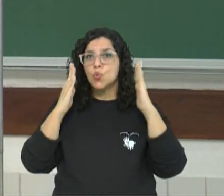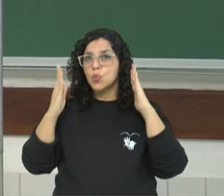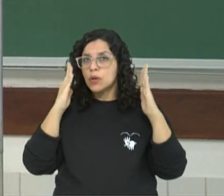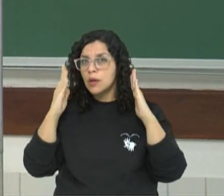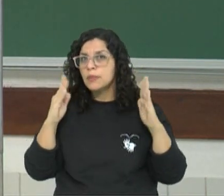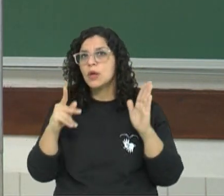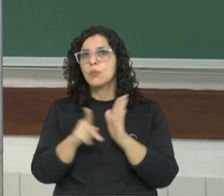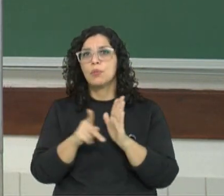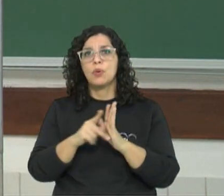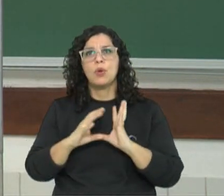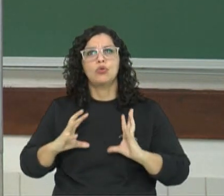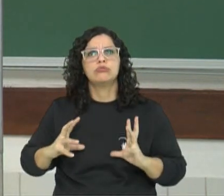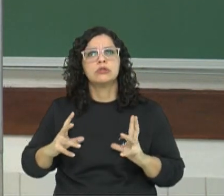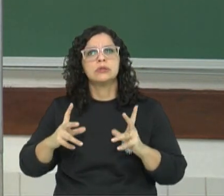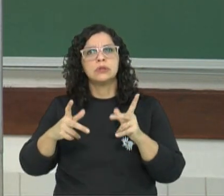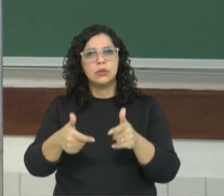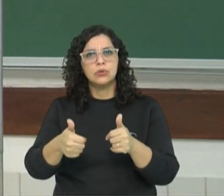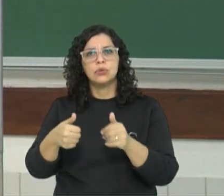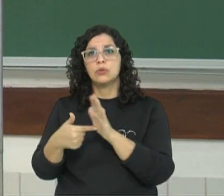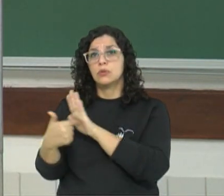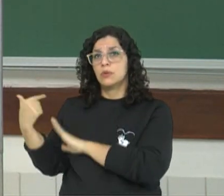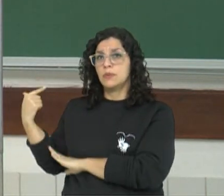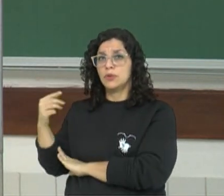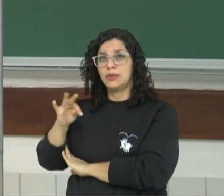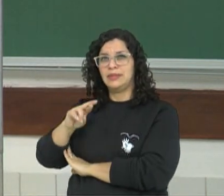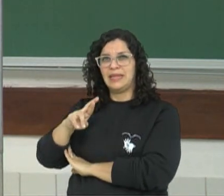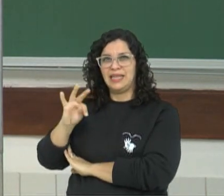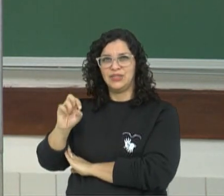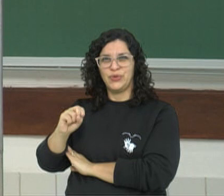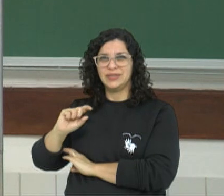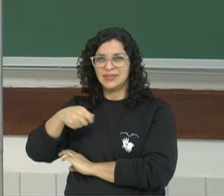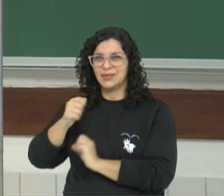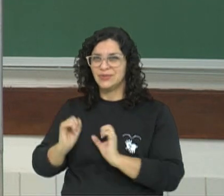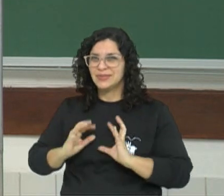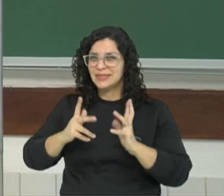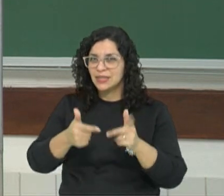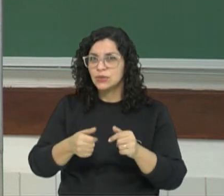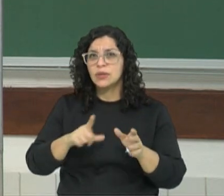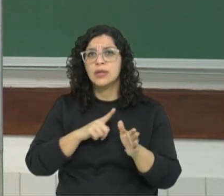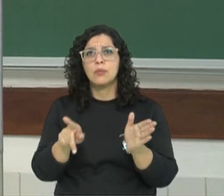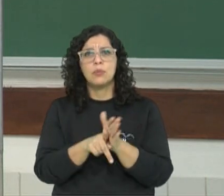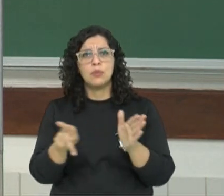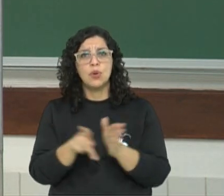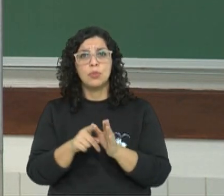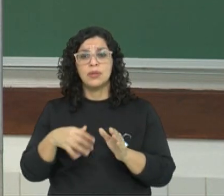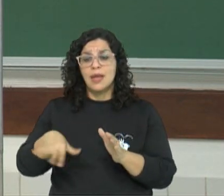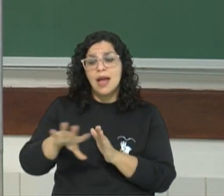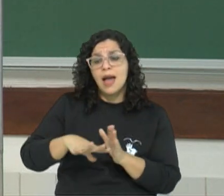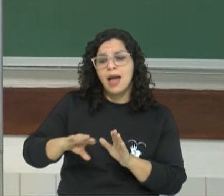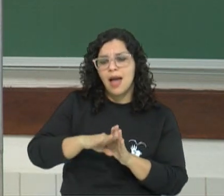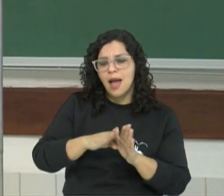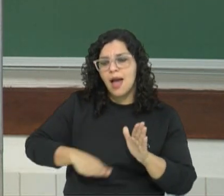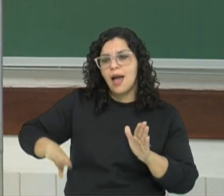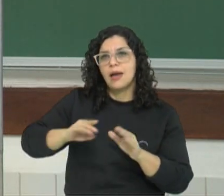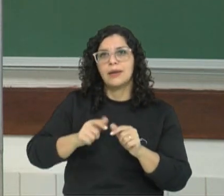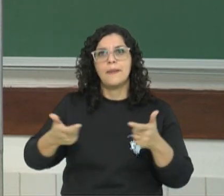desses, como o trator que está sendo mostrado aqui, ele consegue distribuir o peso sobre uma superfície maior,